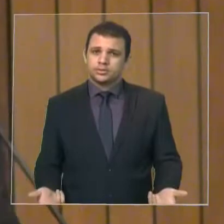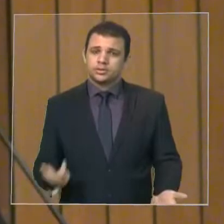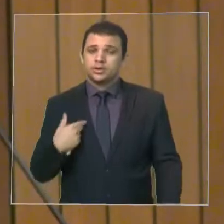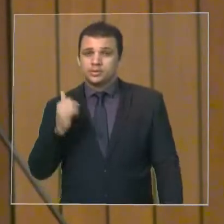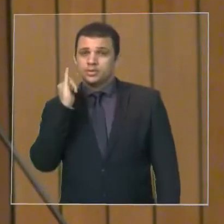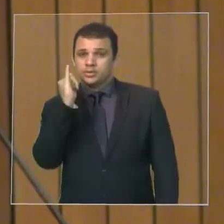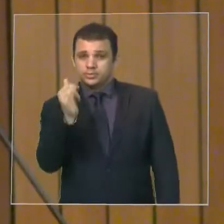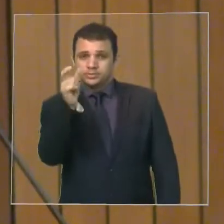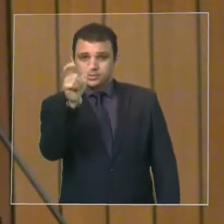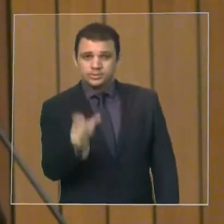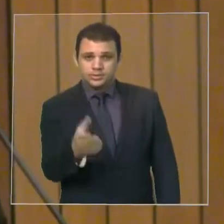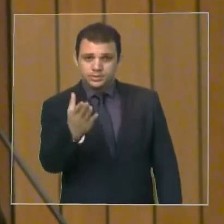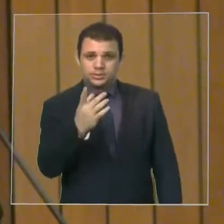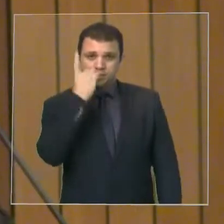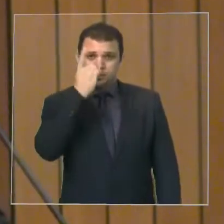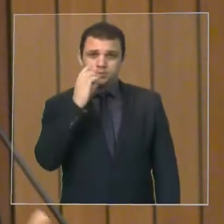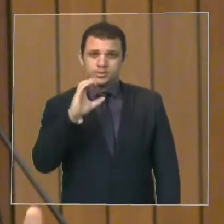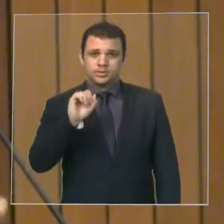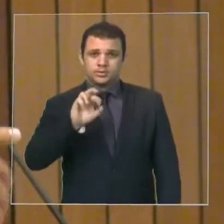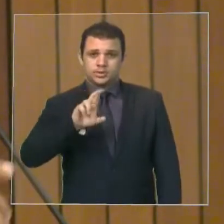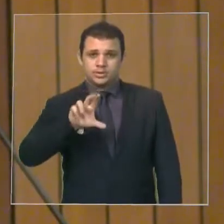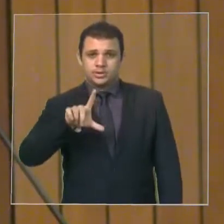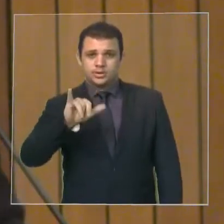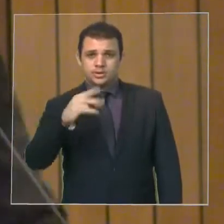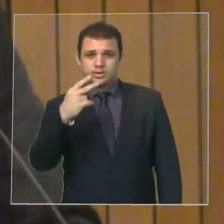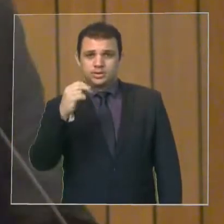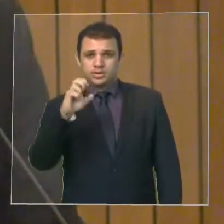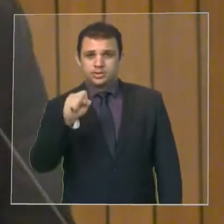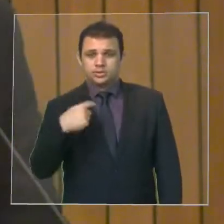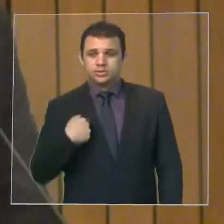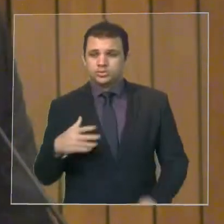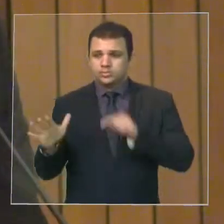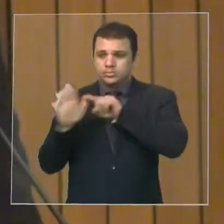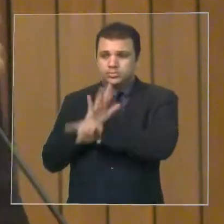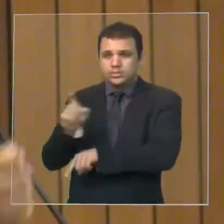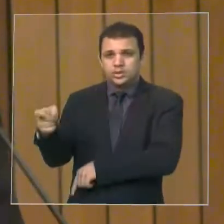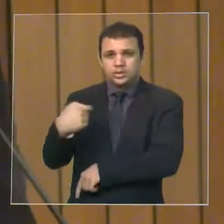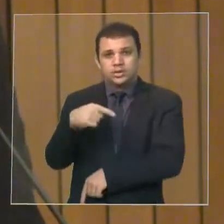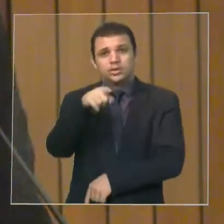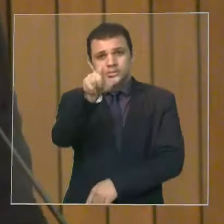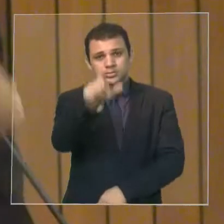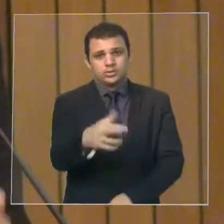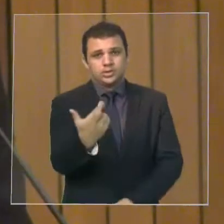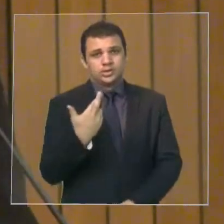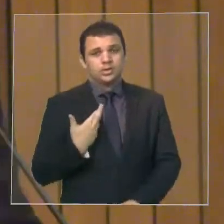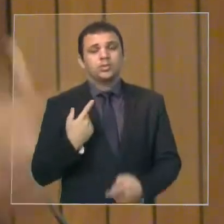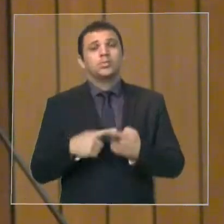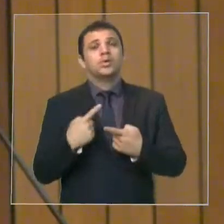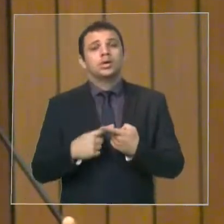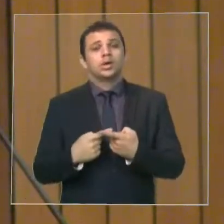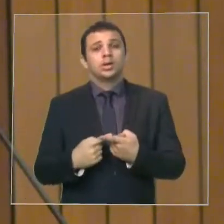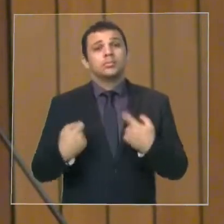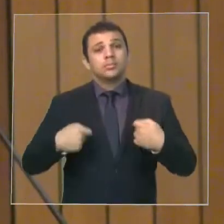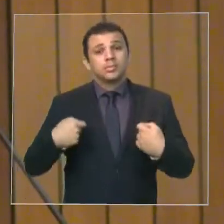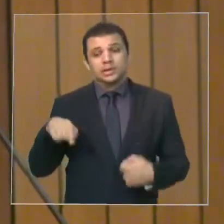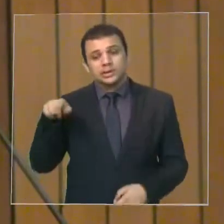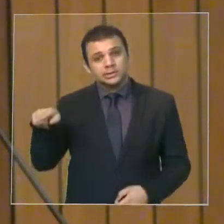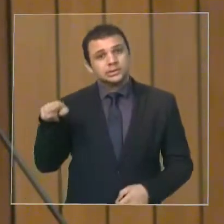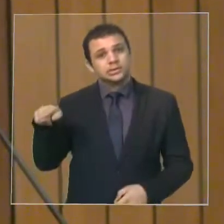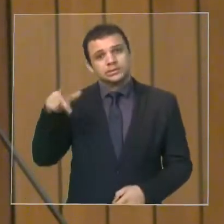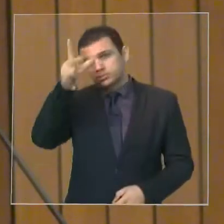que eu fiz e a resposta que ele deu aqui é porque nós precisamos em Bacabal um prefeito que ande na